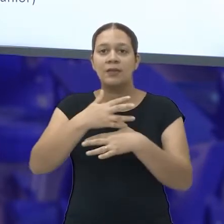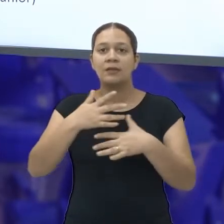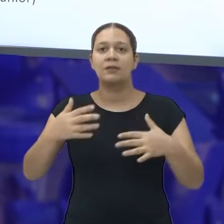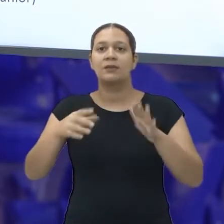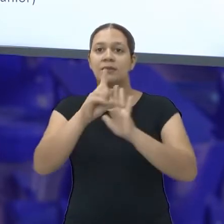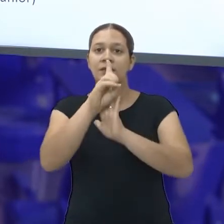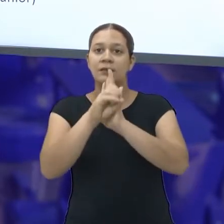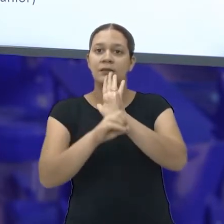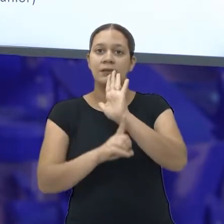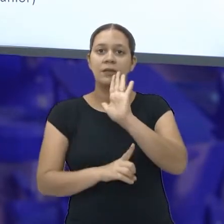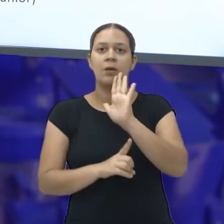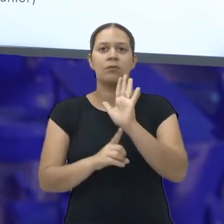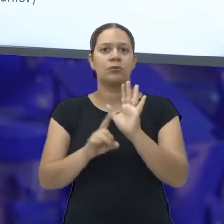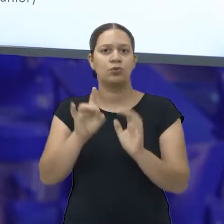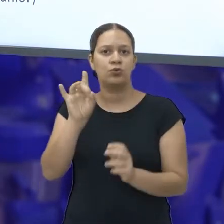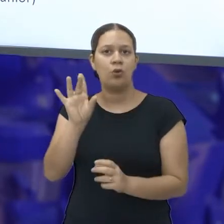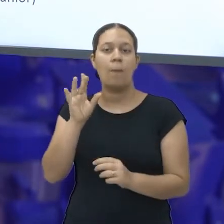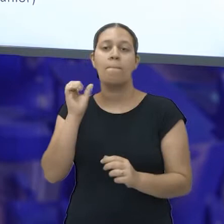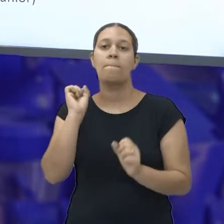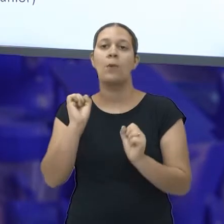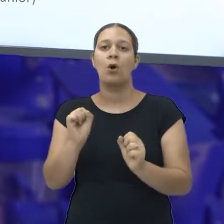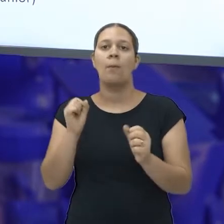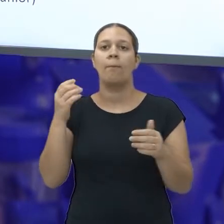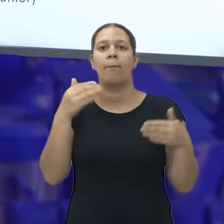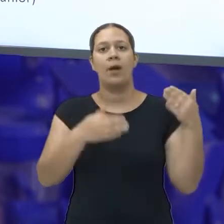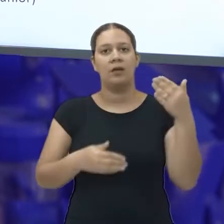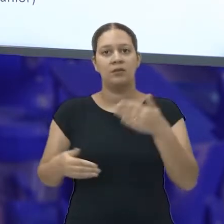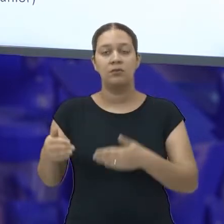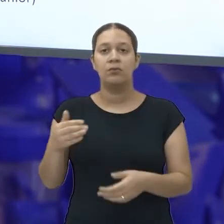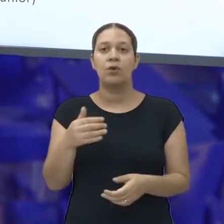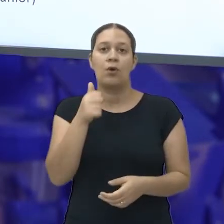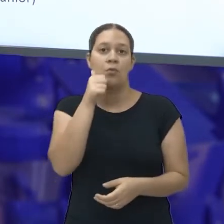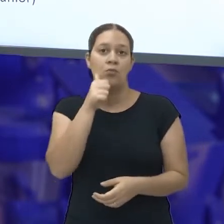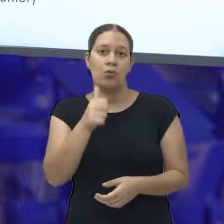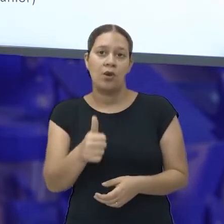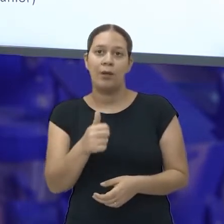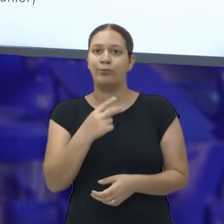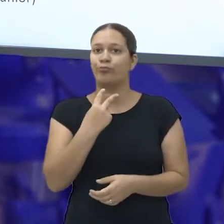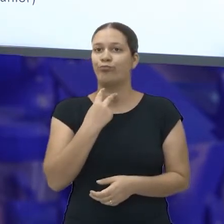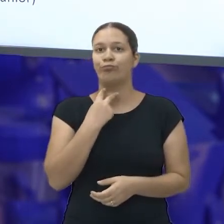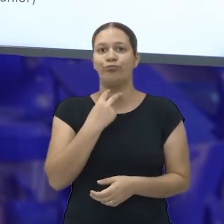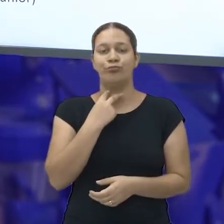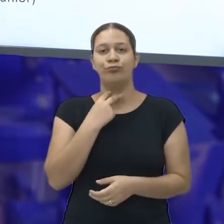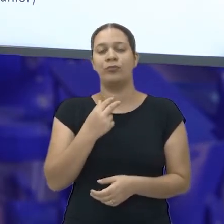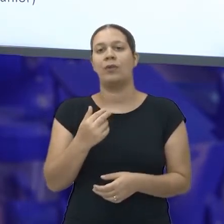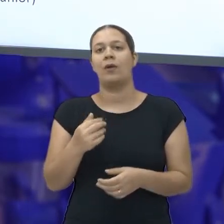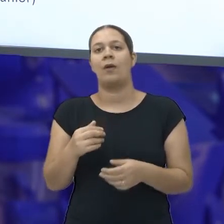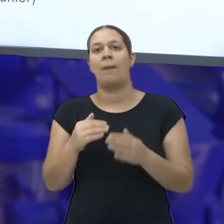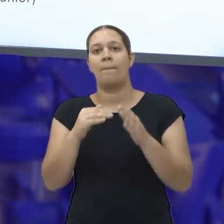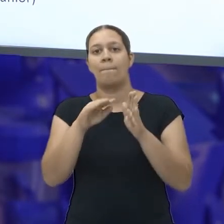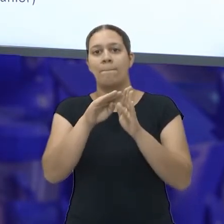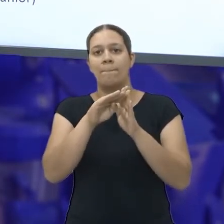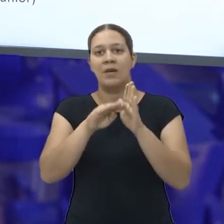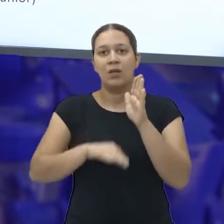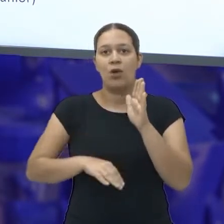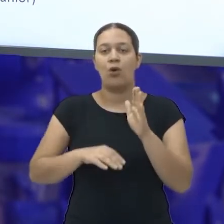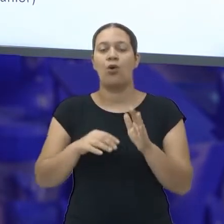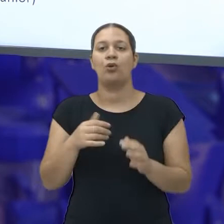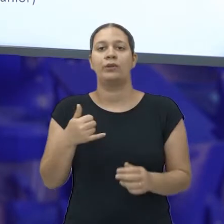à cidadania, só eles poderiam participar, né? Mulheres estavam fora, menores de idade estavam